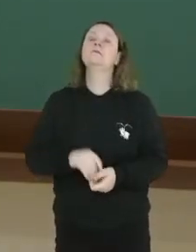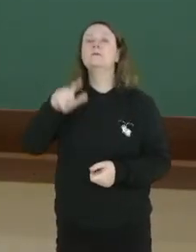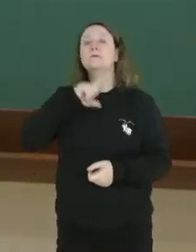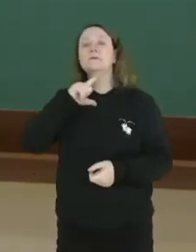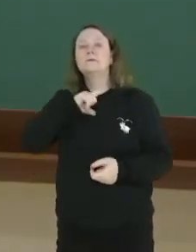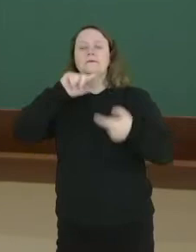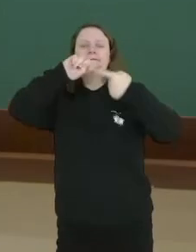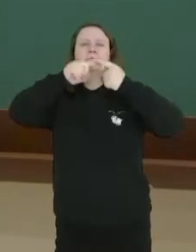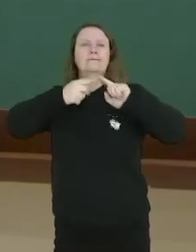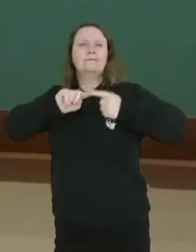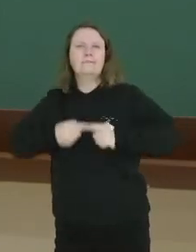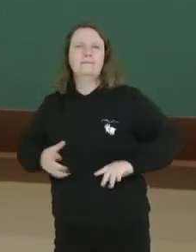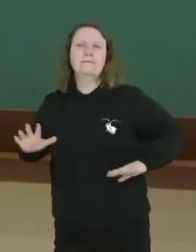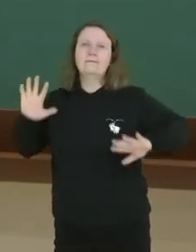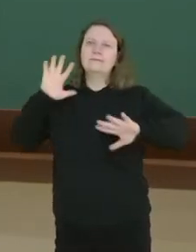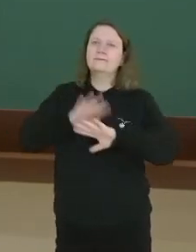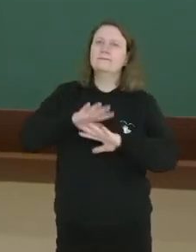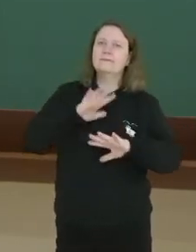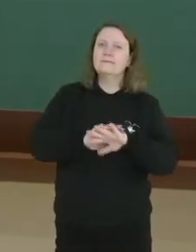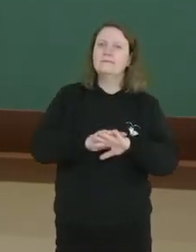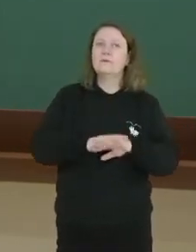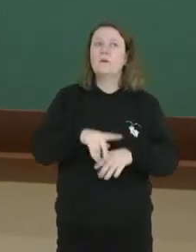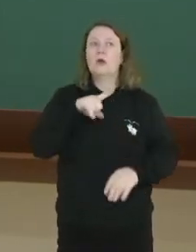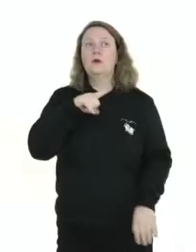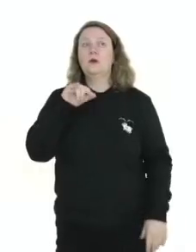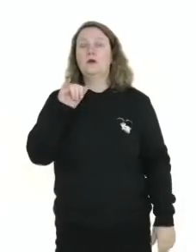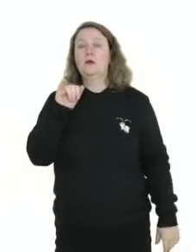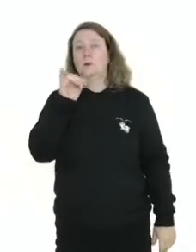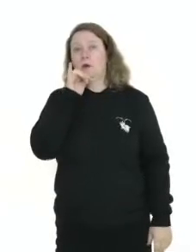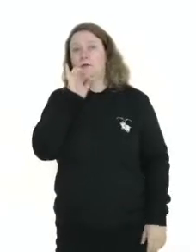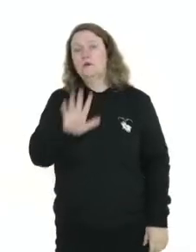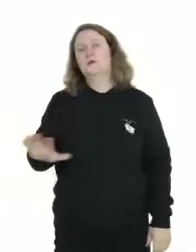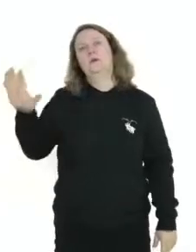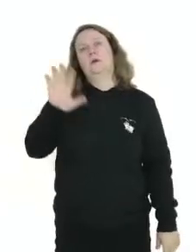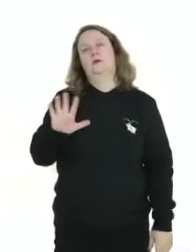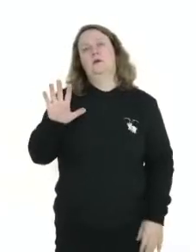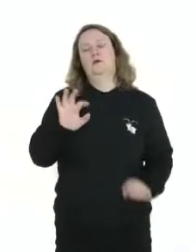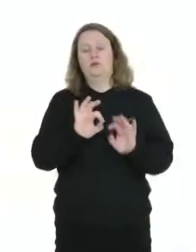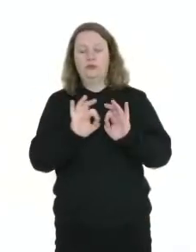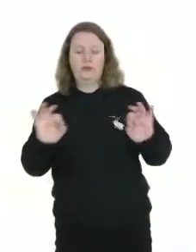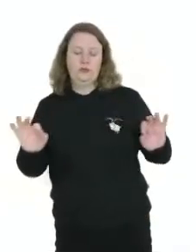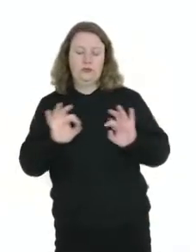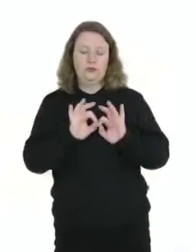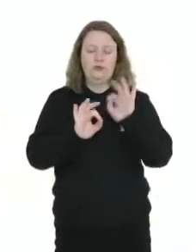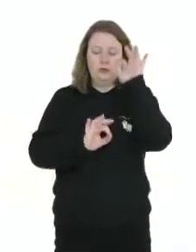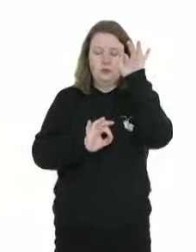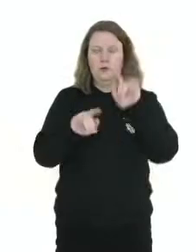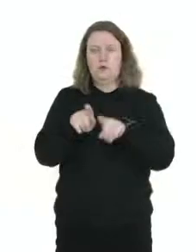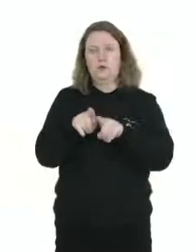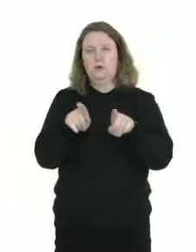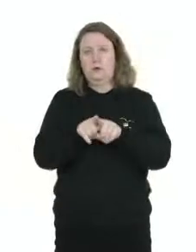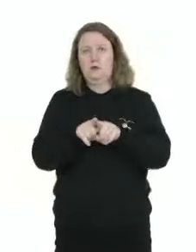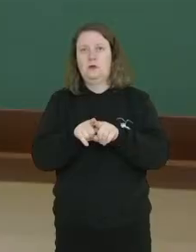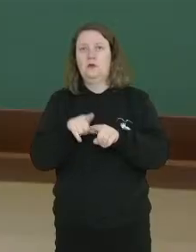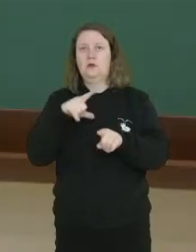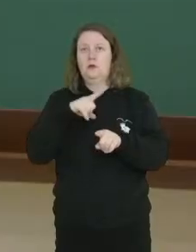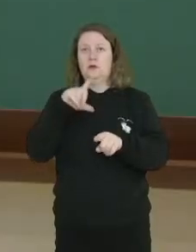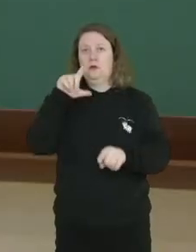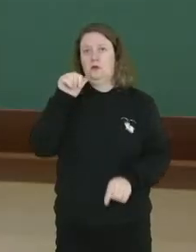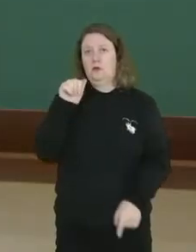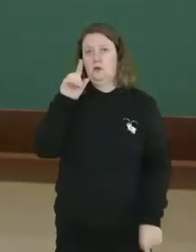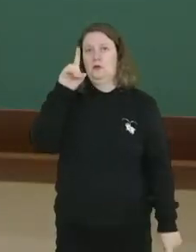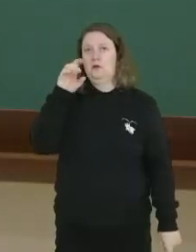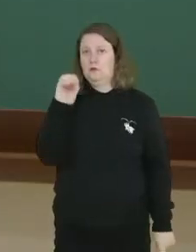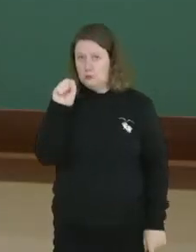relações matemáticas entre as figuras, gente, entre as medidas dos lados de uma figura e também entre as medidas dos seus